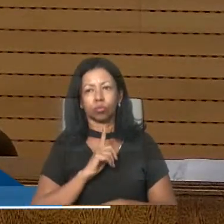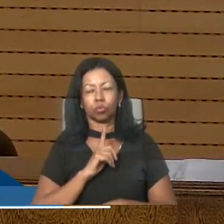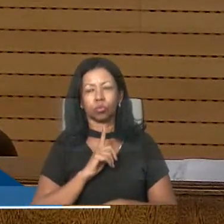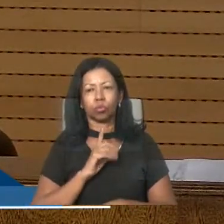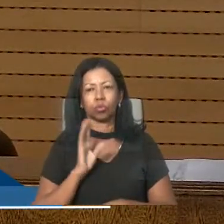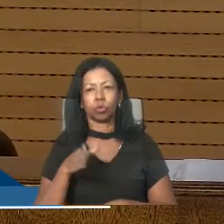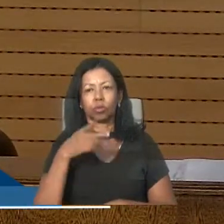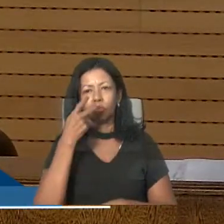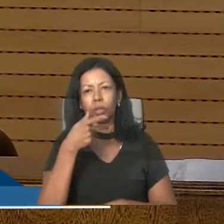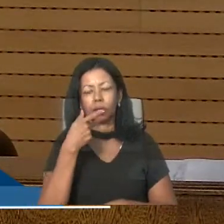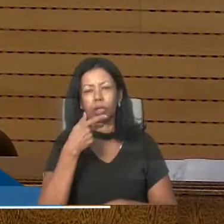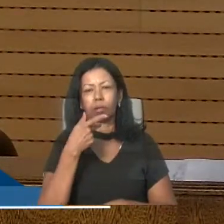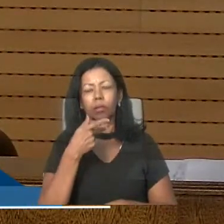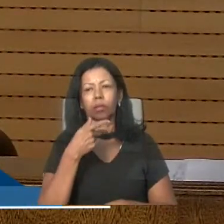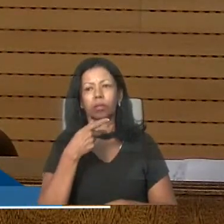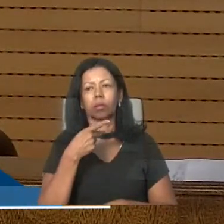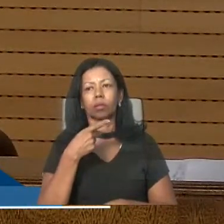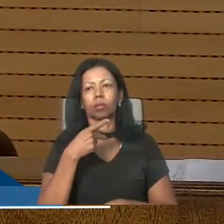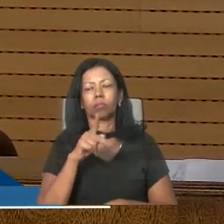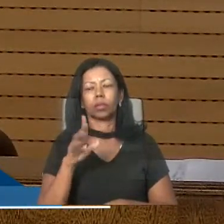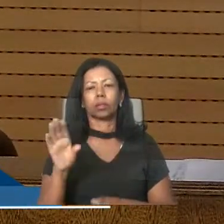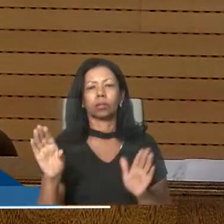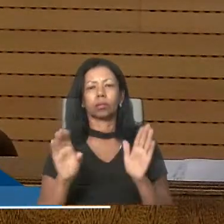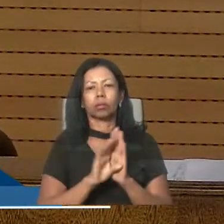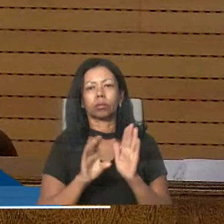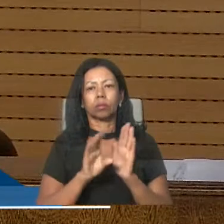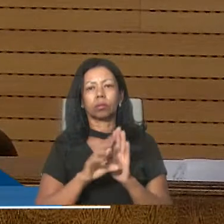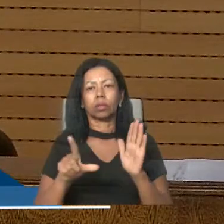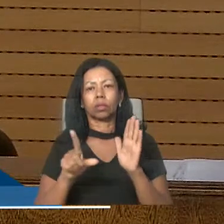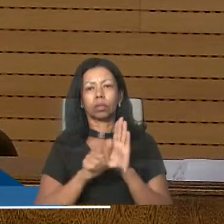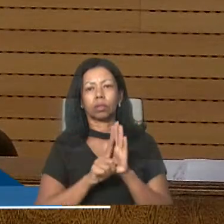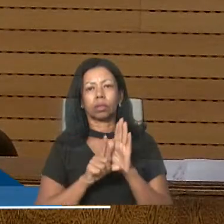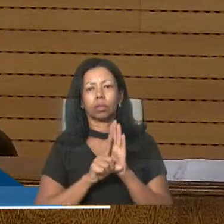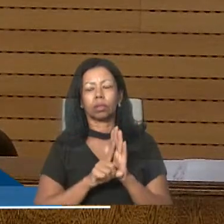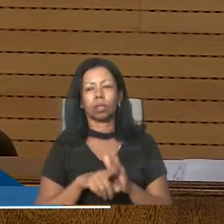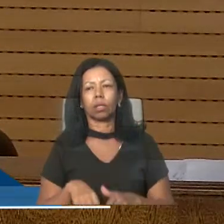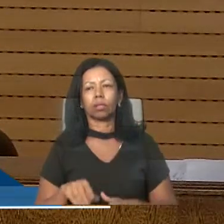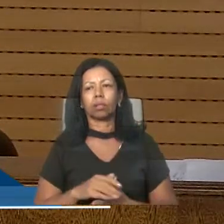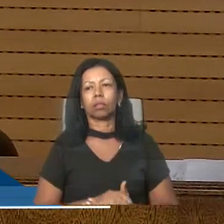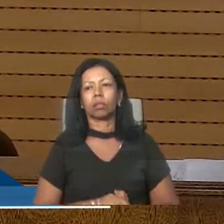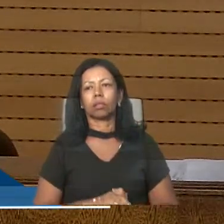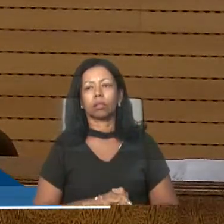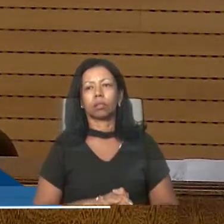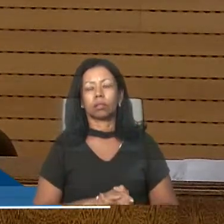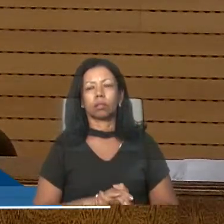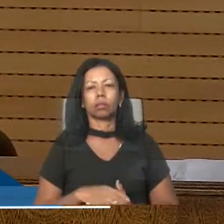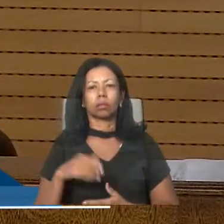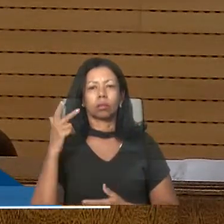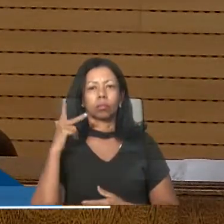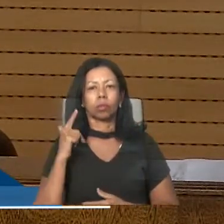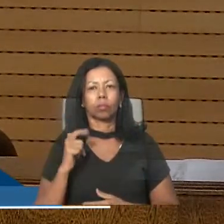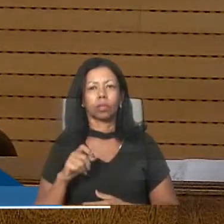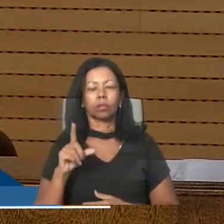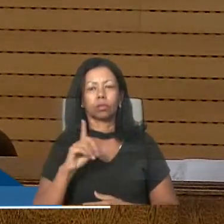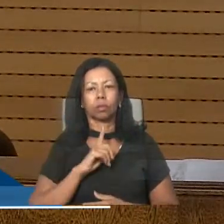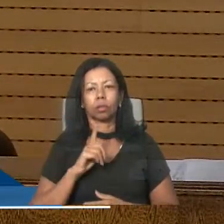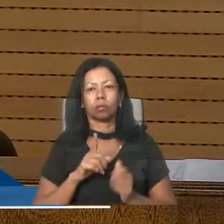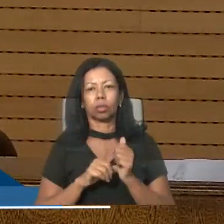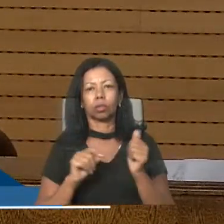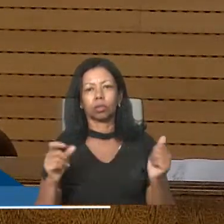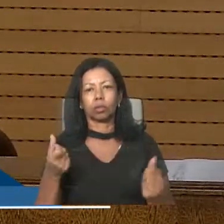dissonante das diretrizes constitucionais e legais de regências, normalmente em relação aos que precisam no